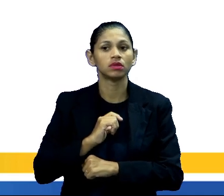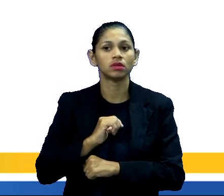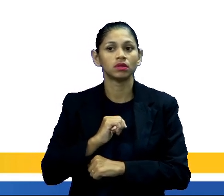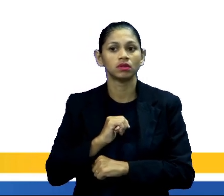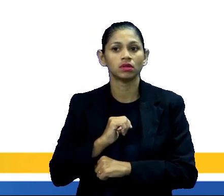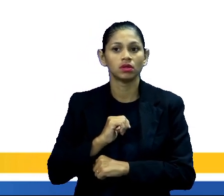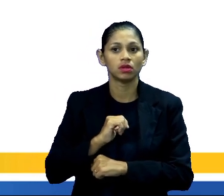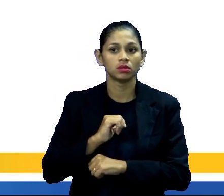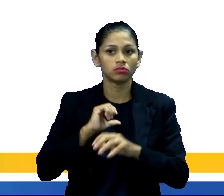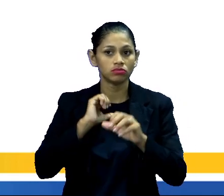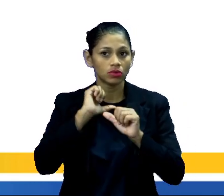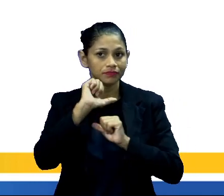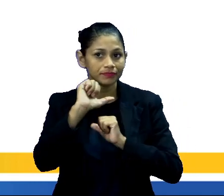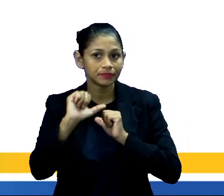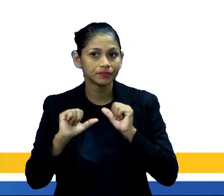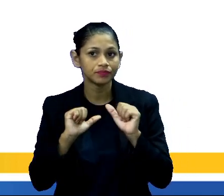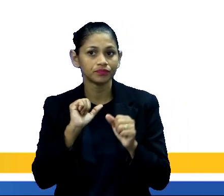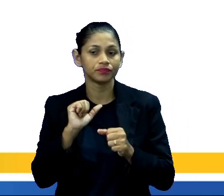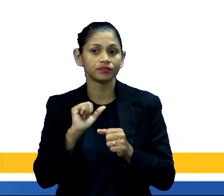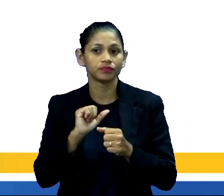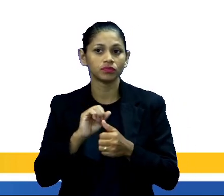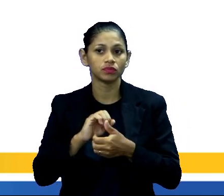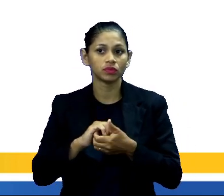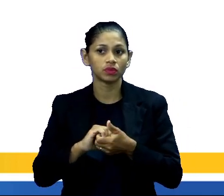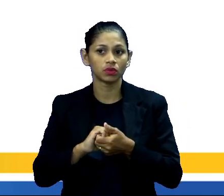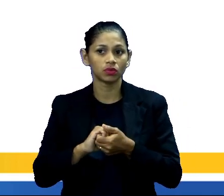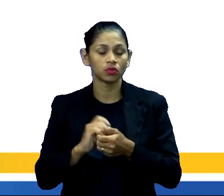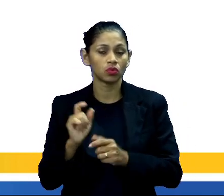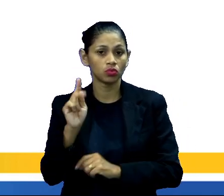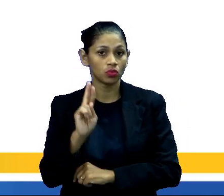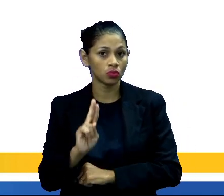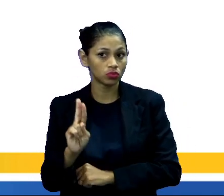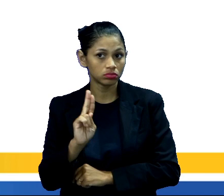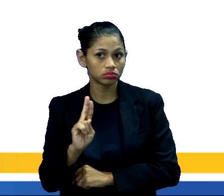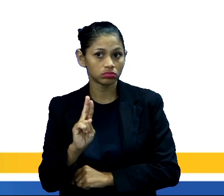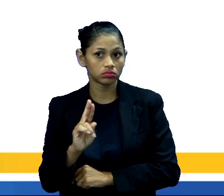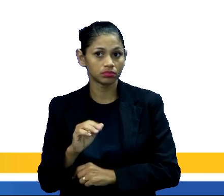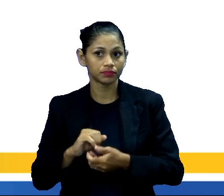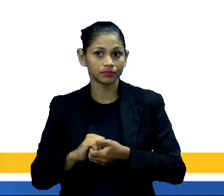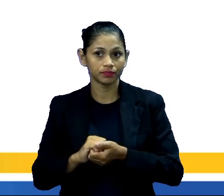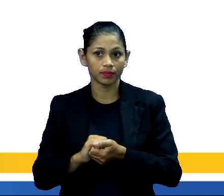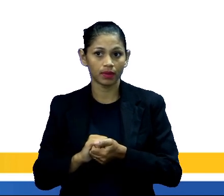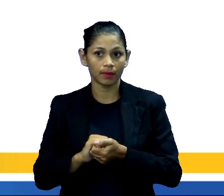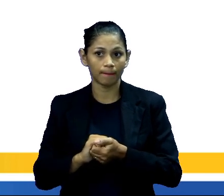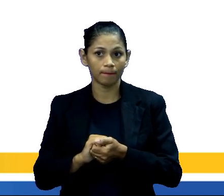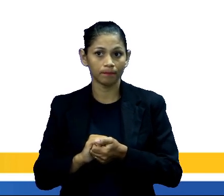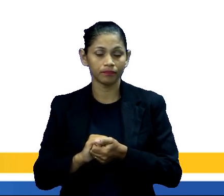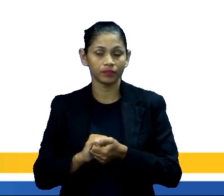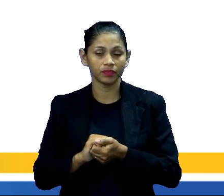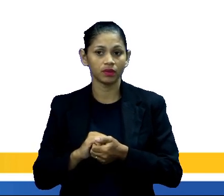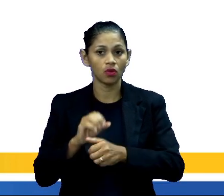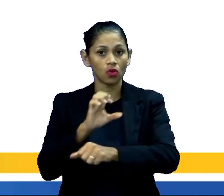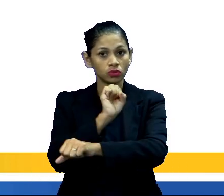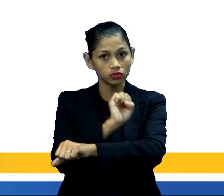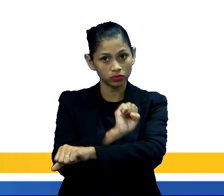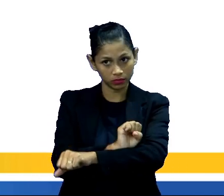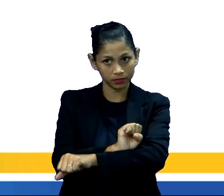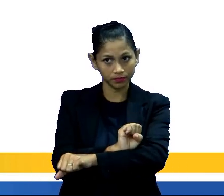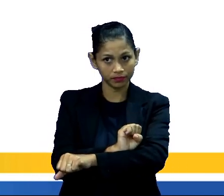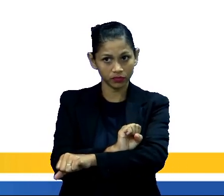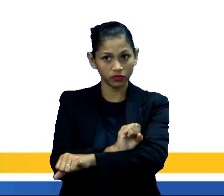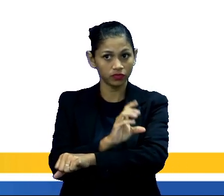apóstrofo, né, no meio ali da palavra, suprimindo uma letrinha. Nós temos o sujeito,